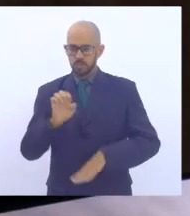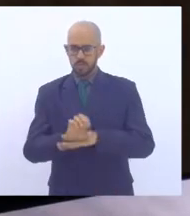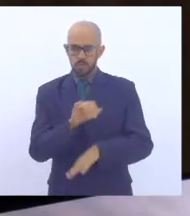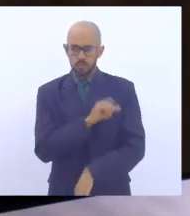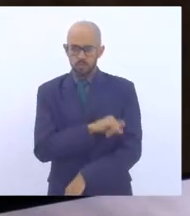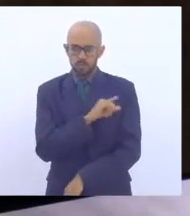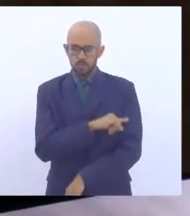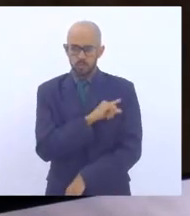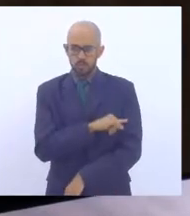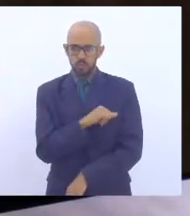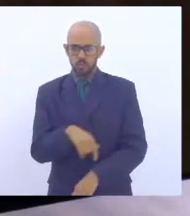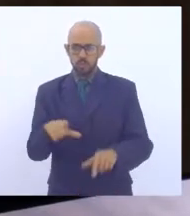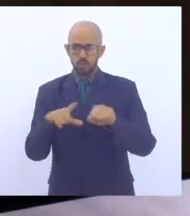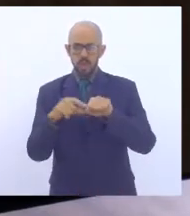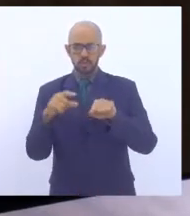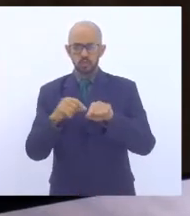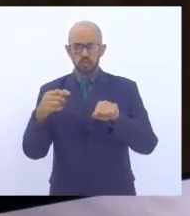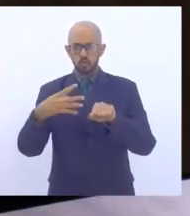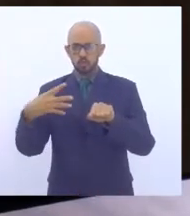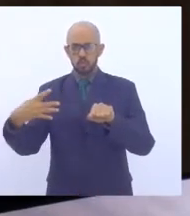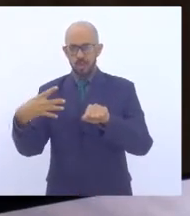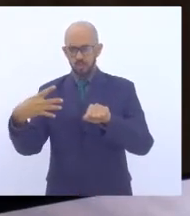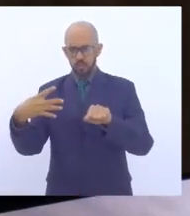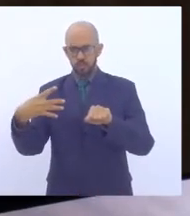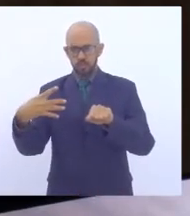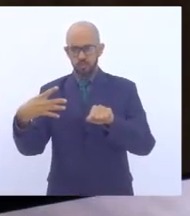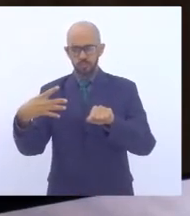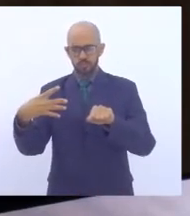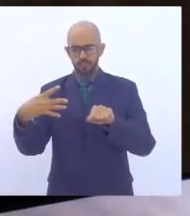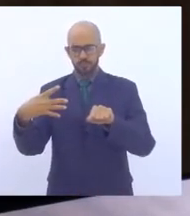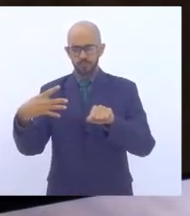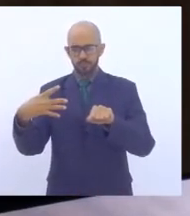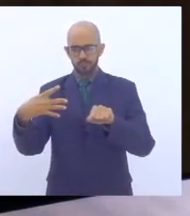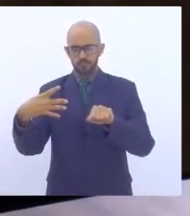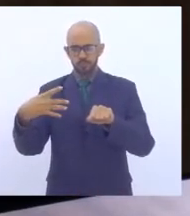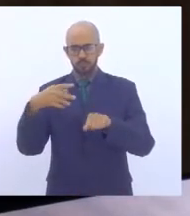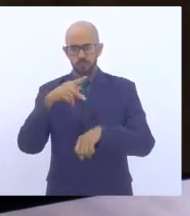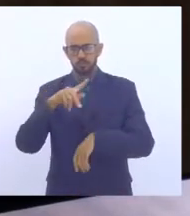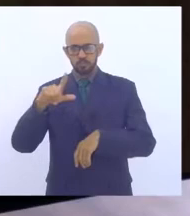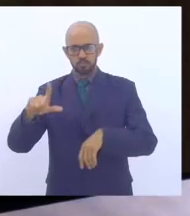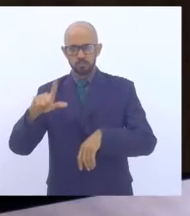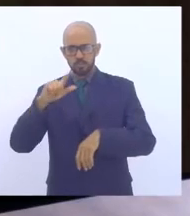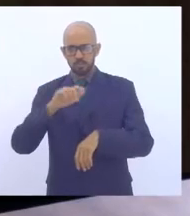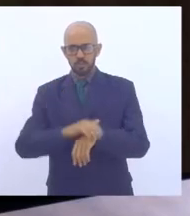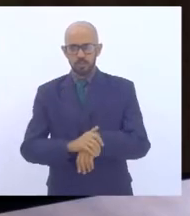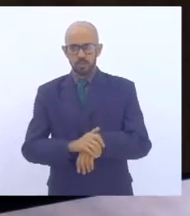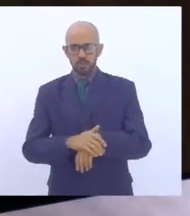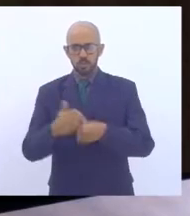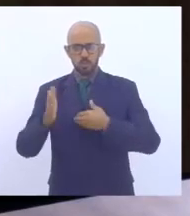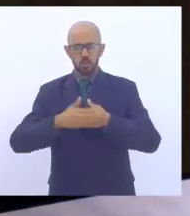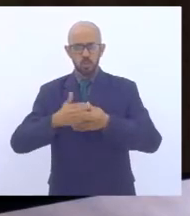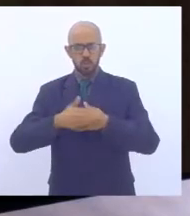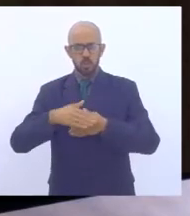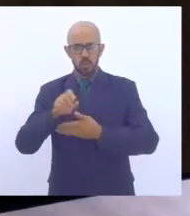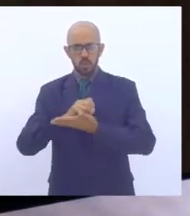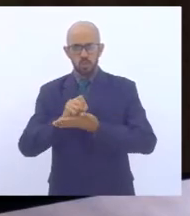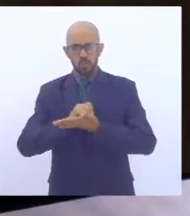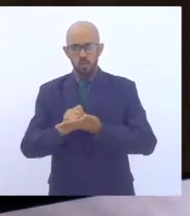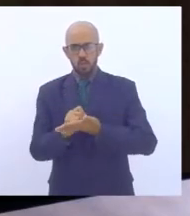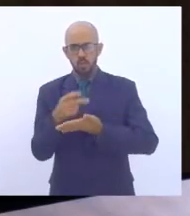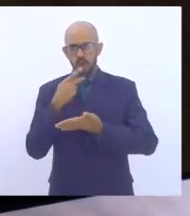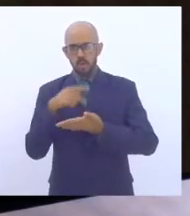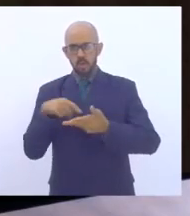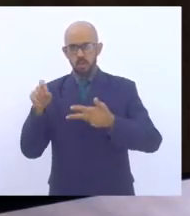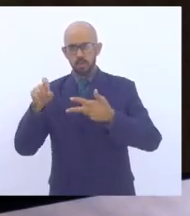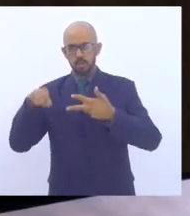no artigo 4º do referido projeto de lei o autor botou aqui o poder executivo